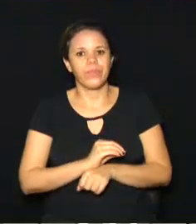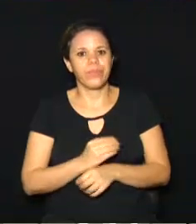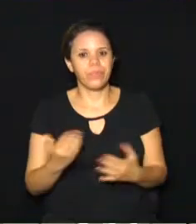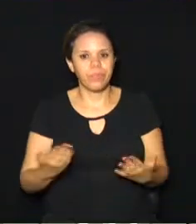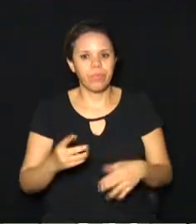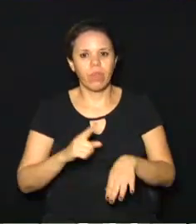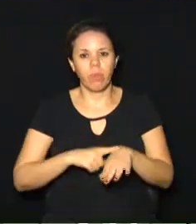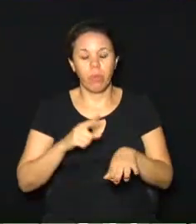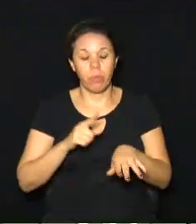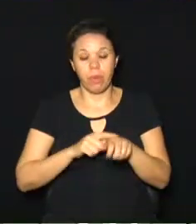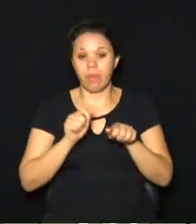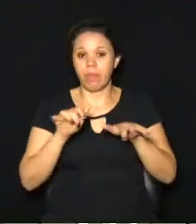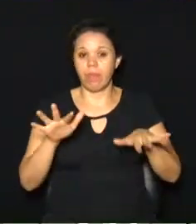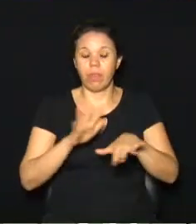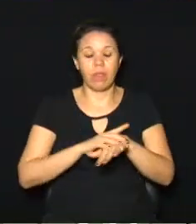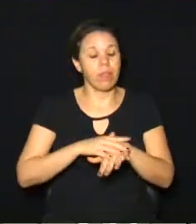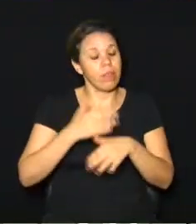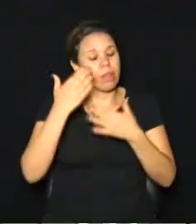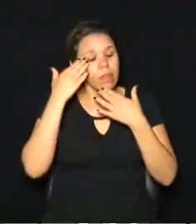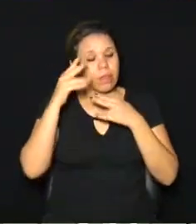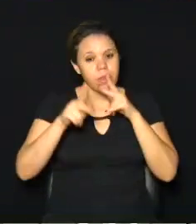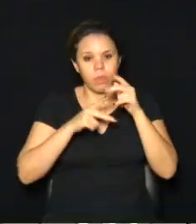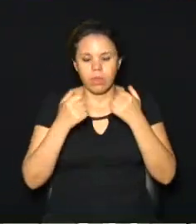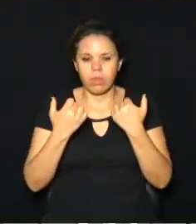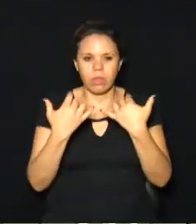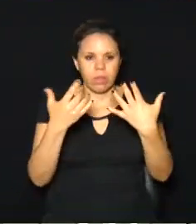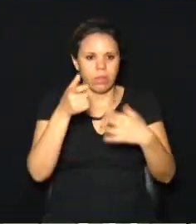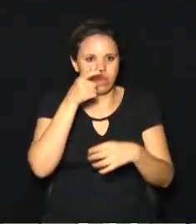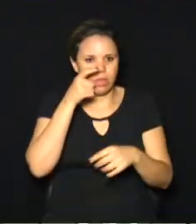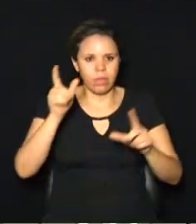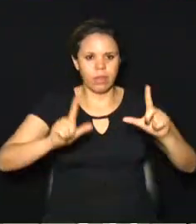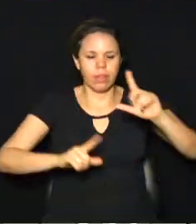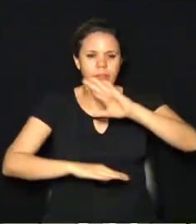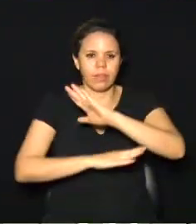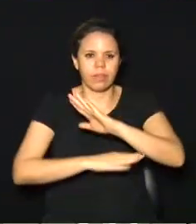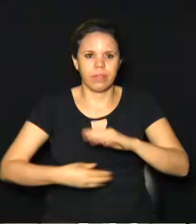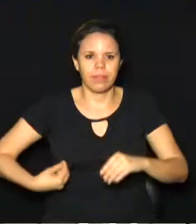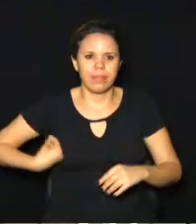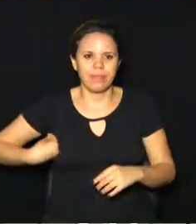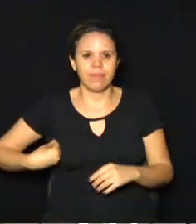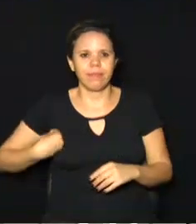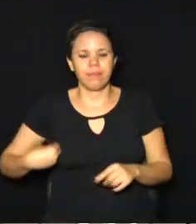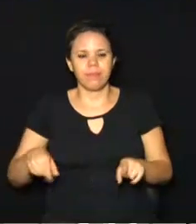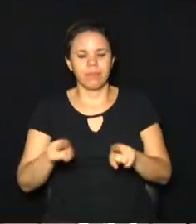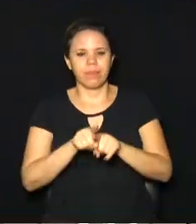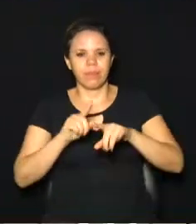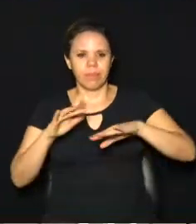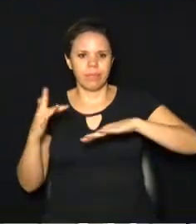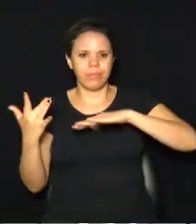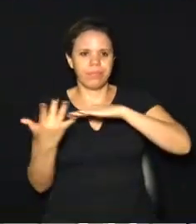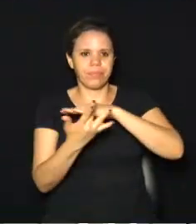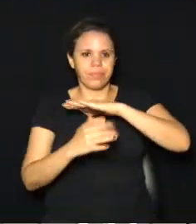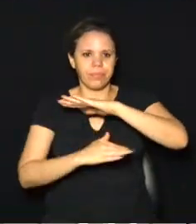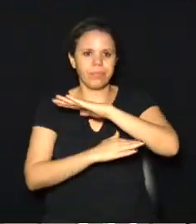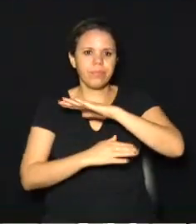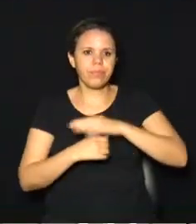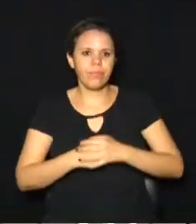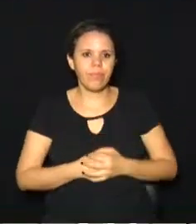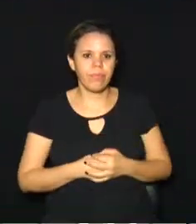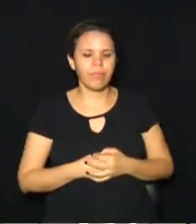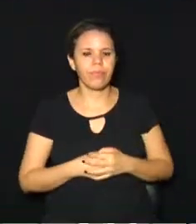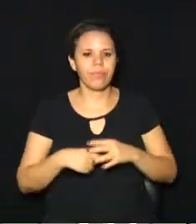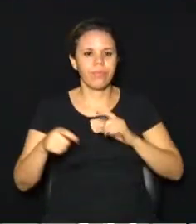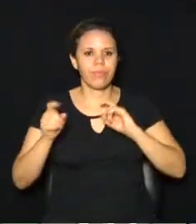momento de pandemia. Agradecer a presença dos telespectadores. Nós estamos ao vivo na TV Câmara e também nas redes sociais aqui da Câmara. É